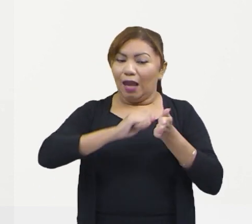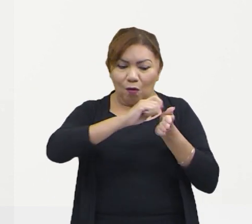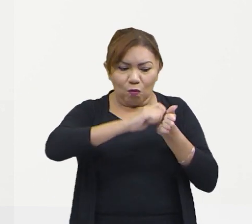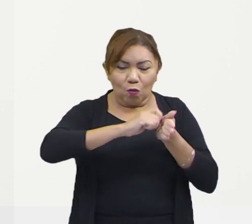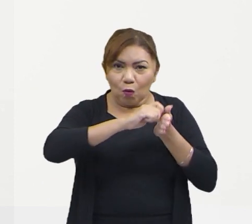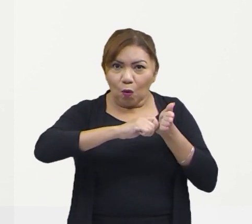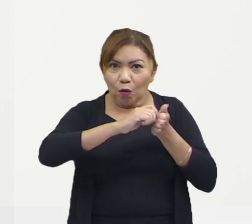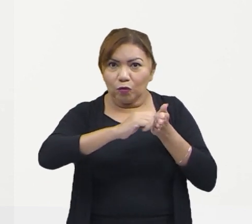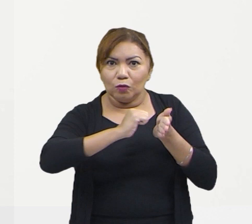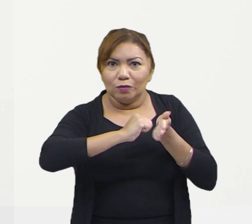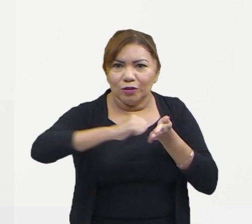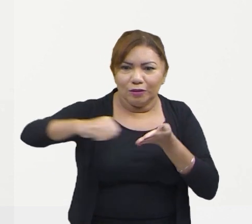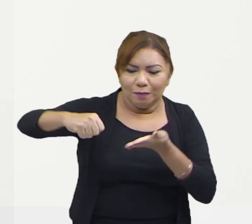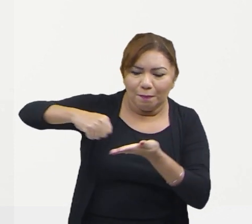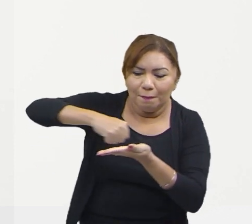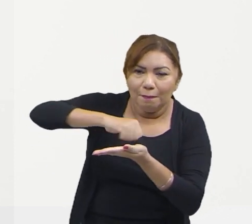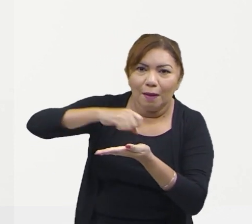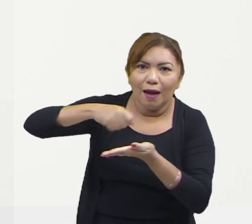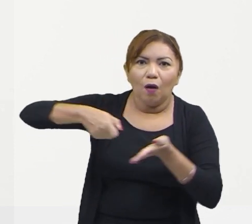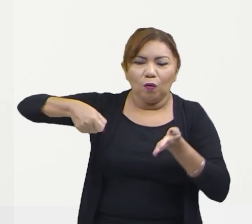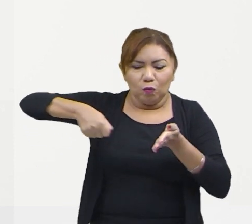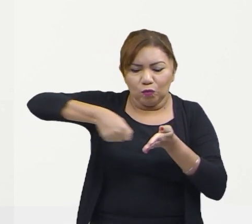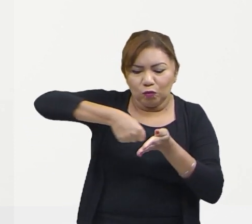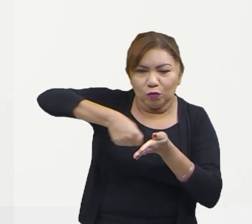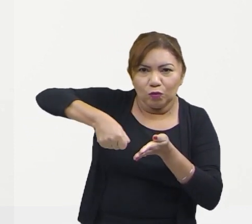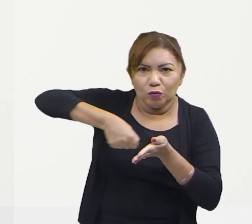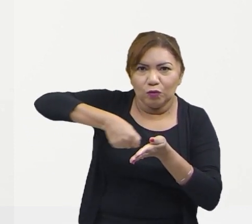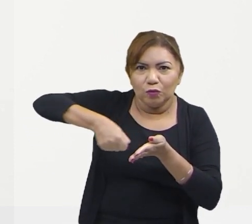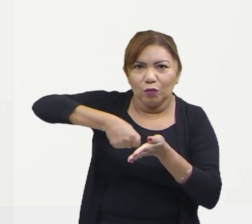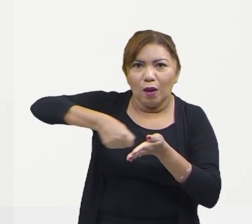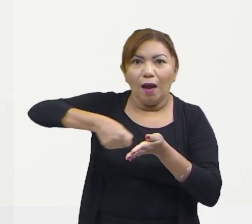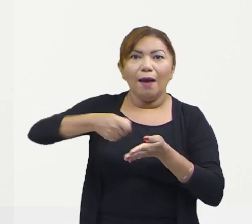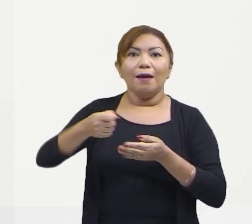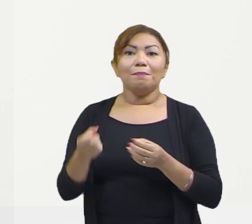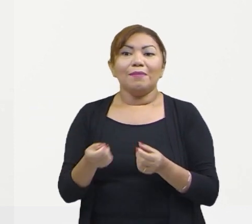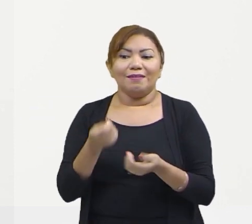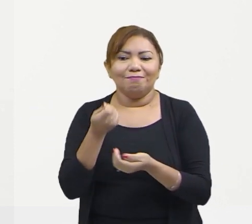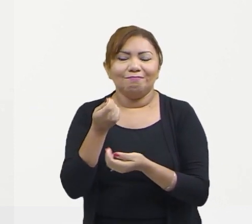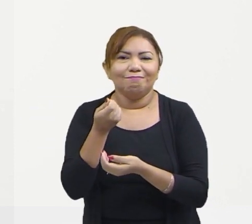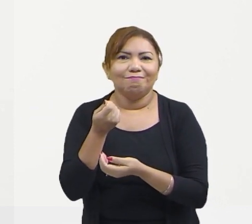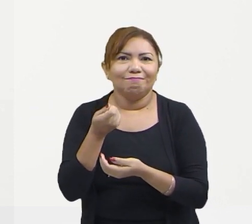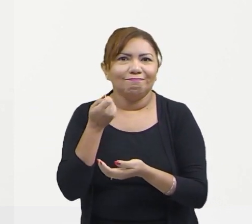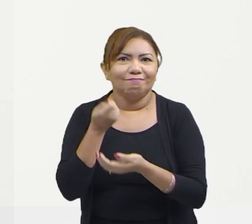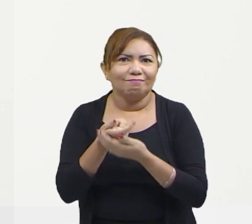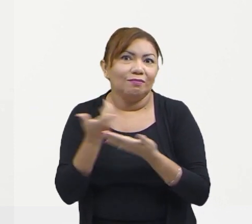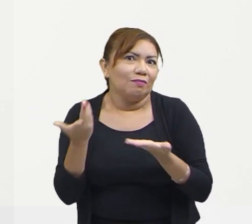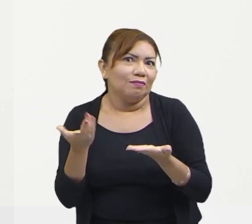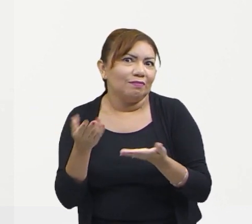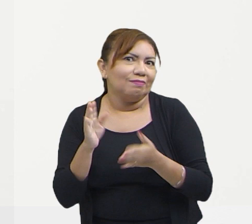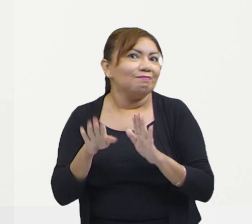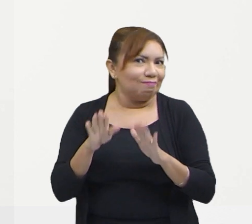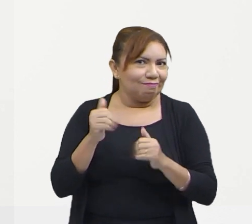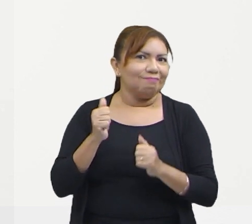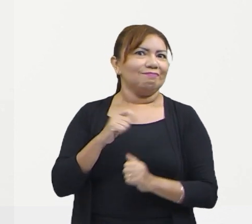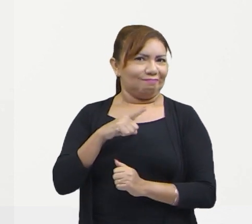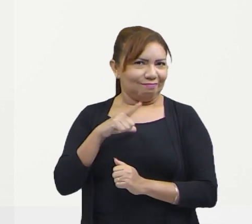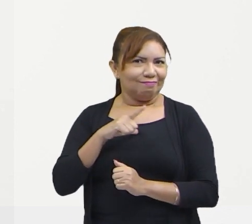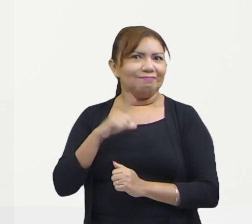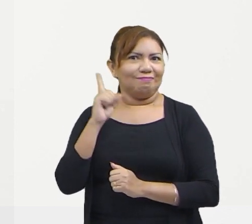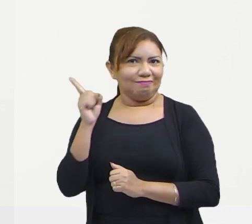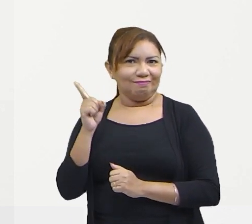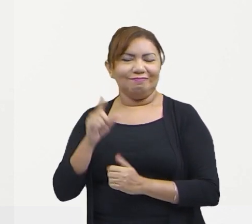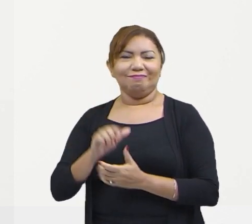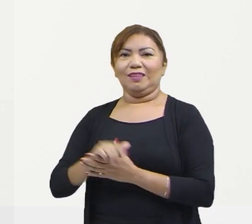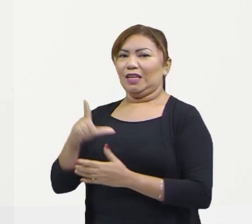de barras. Código é essa numeração que eu tenho aqui, ó. E barras por causa dessas